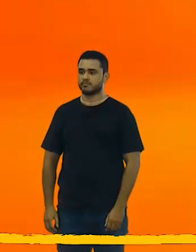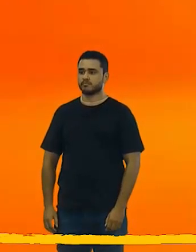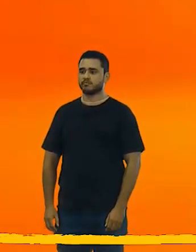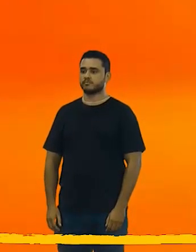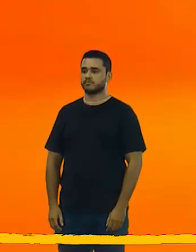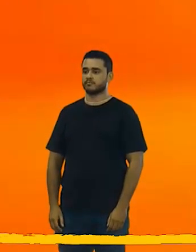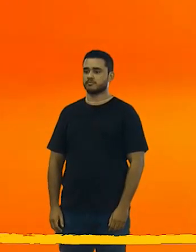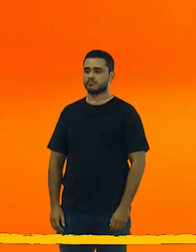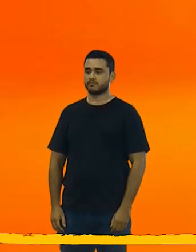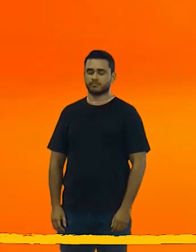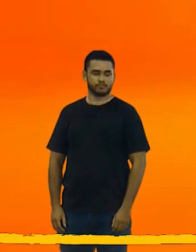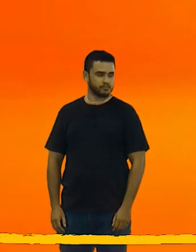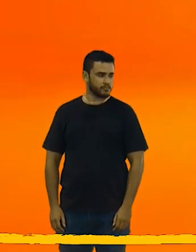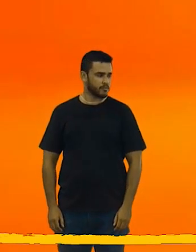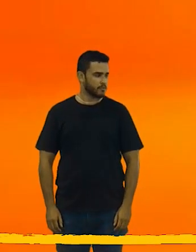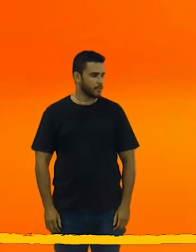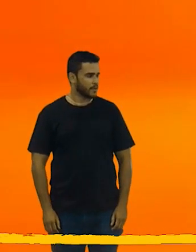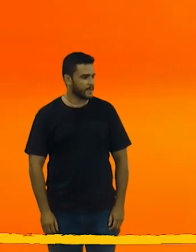opa,